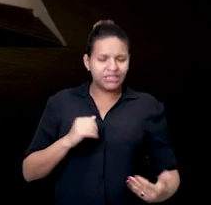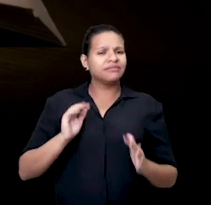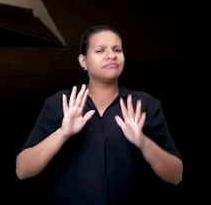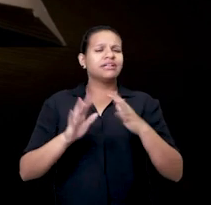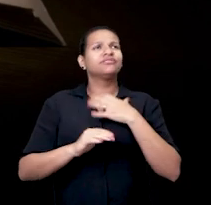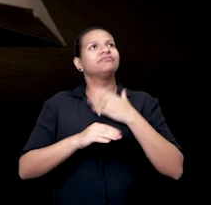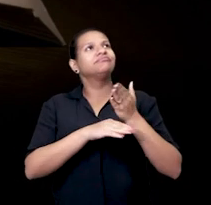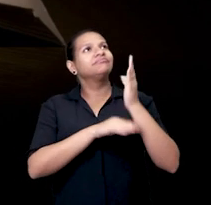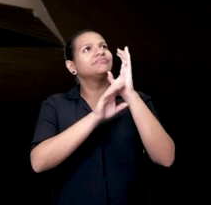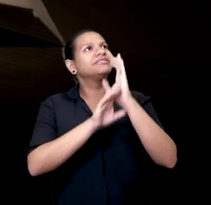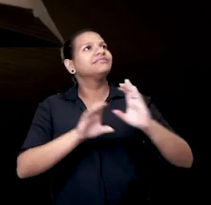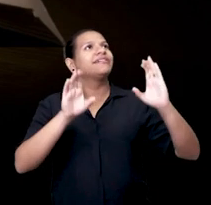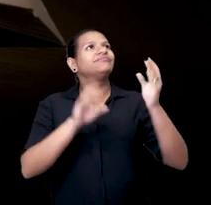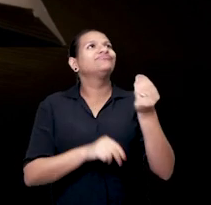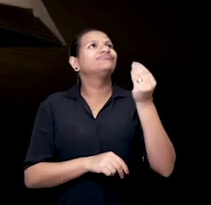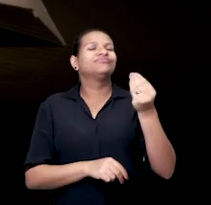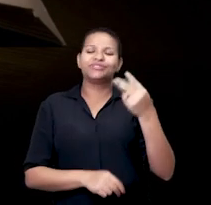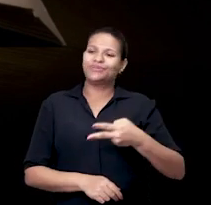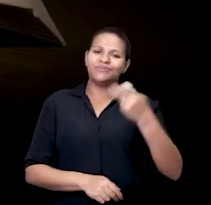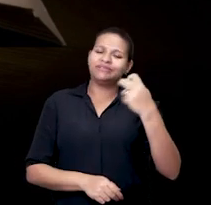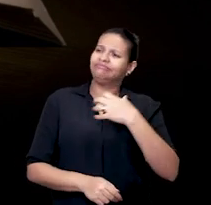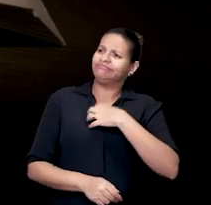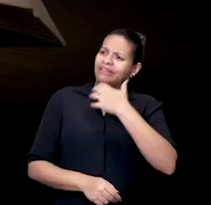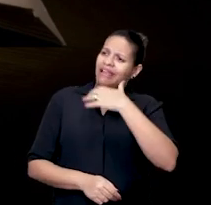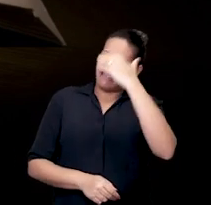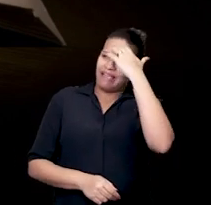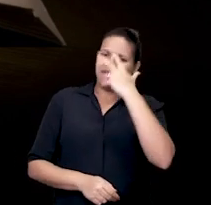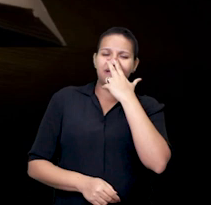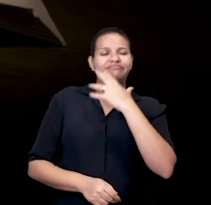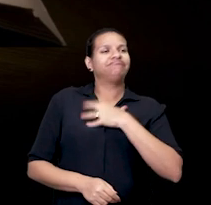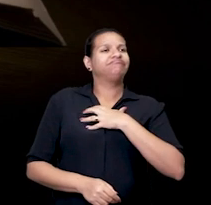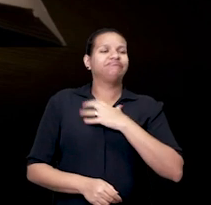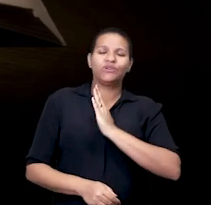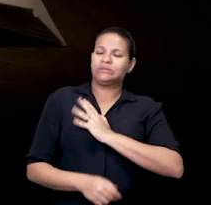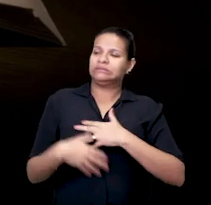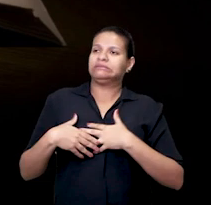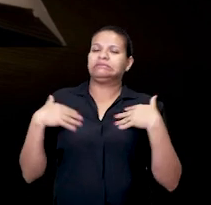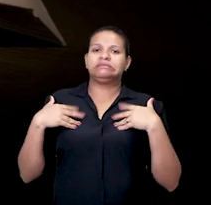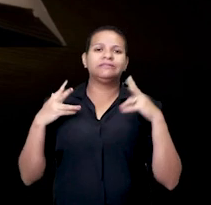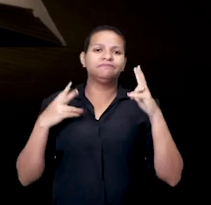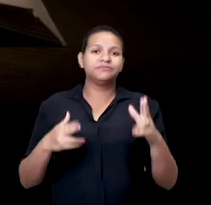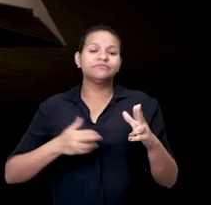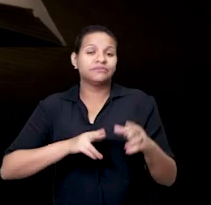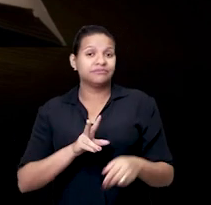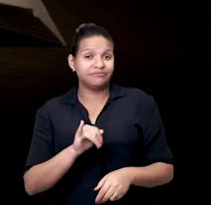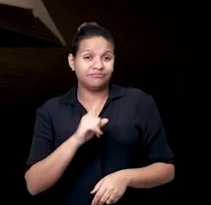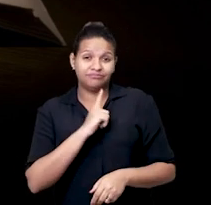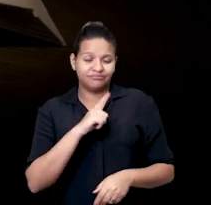bem como o coração dos reis. Tira as escórias da prata e terás um vaso para o Olives.